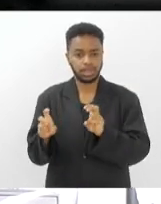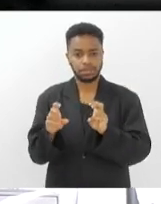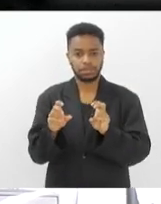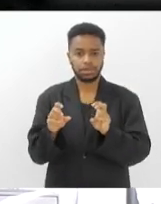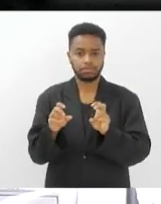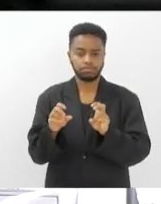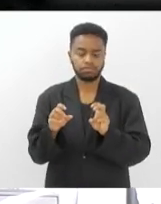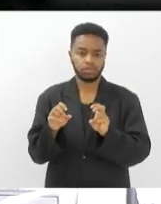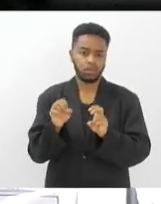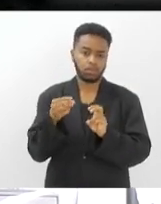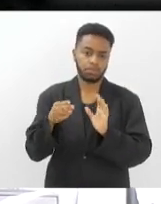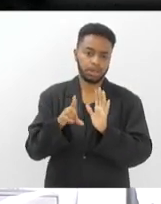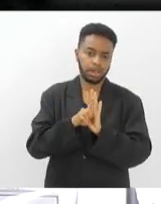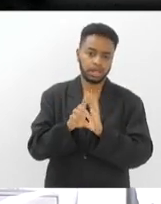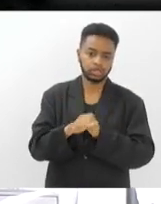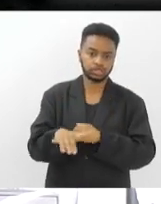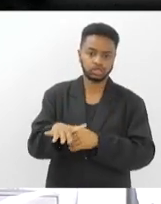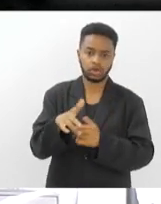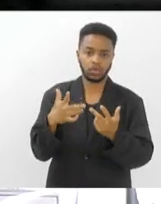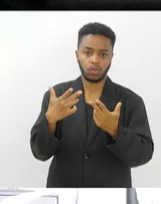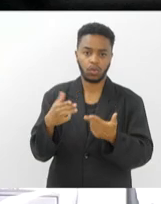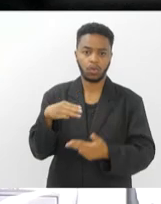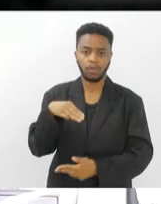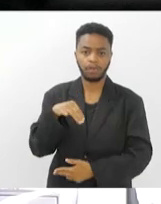lei genérica como a do Mink, né,